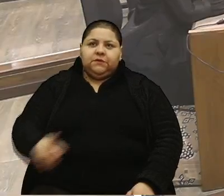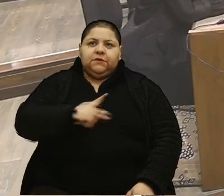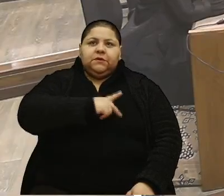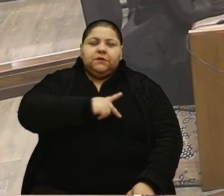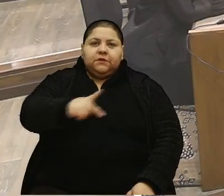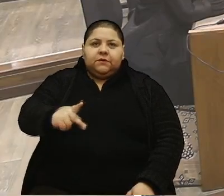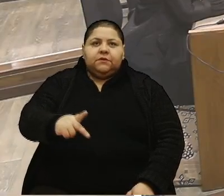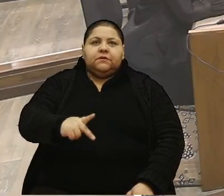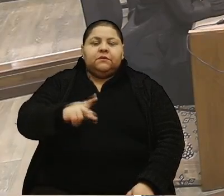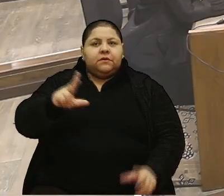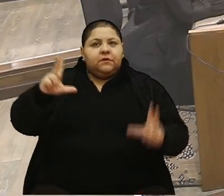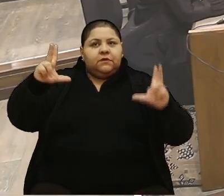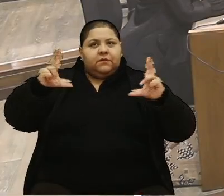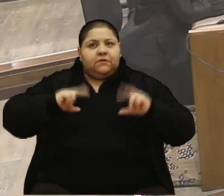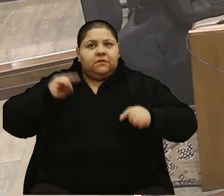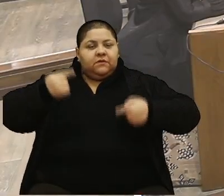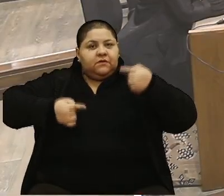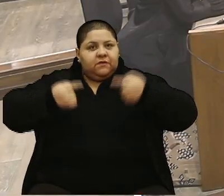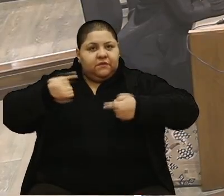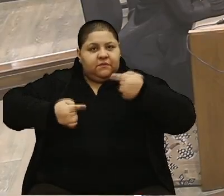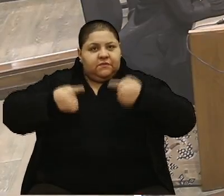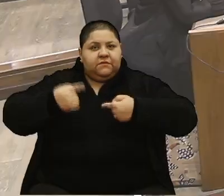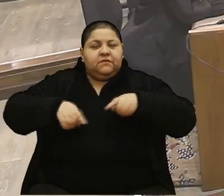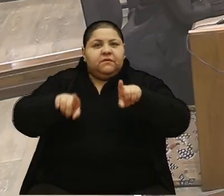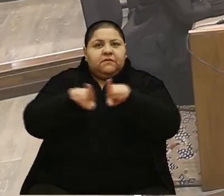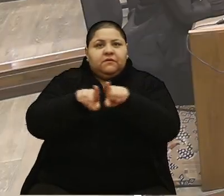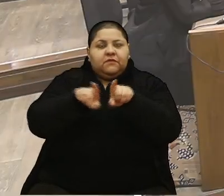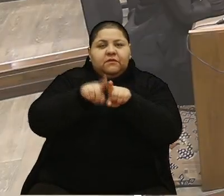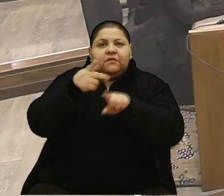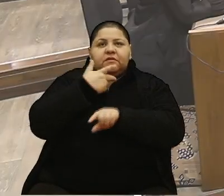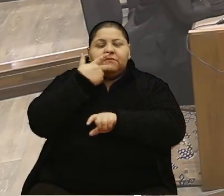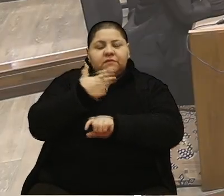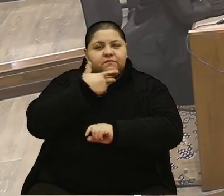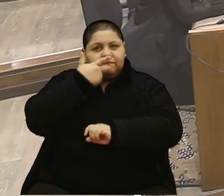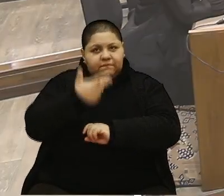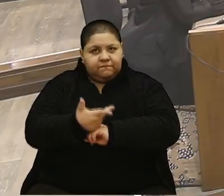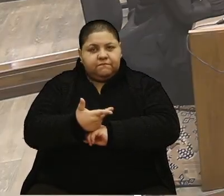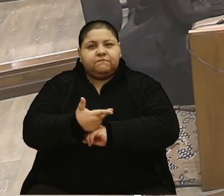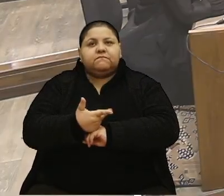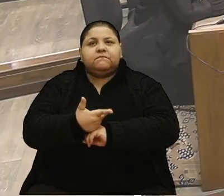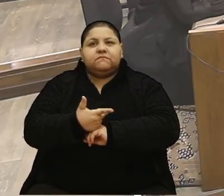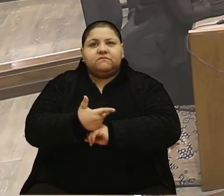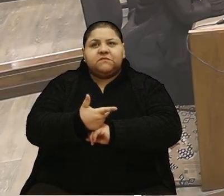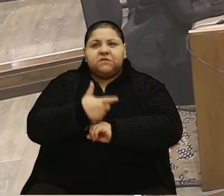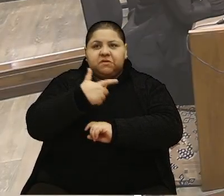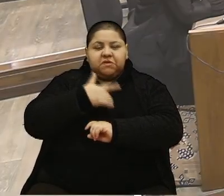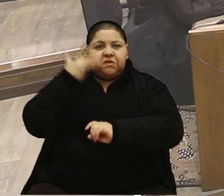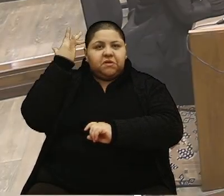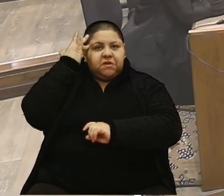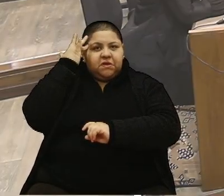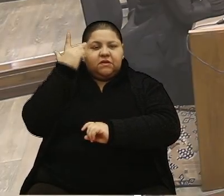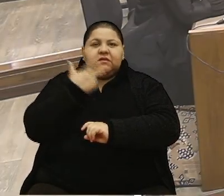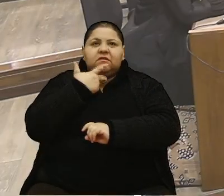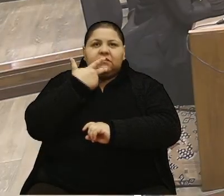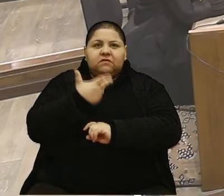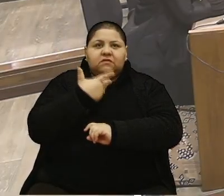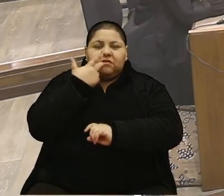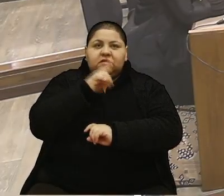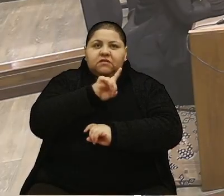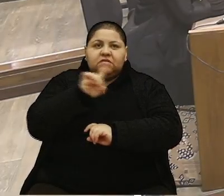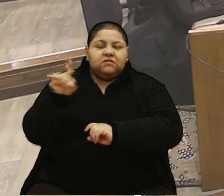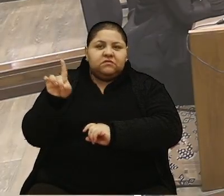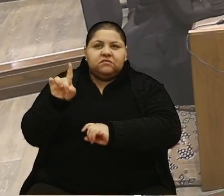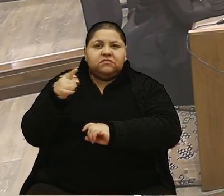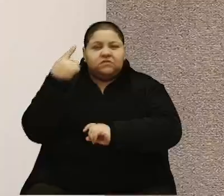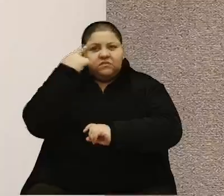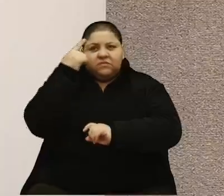Presidente, o mérito da discussão que nós fazíamos aqui, inclusive trouxe essa discussão e considero que fui muito maduro quando falei, porque não considerei o